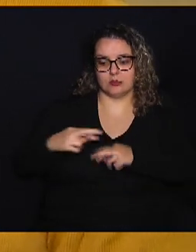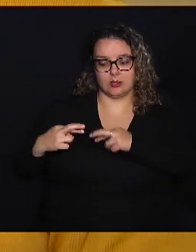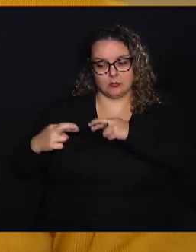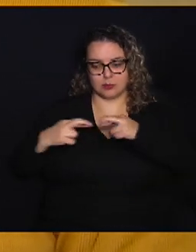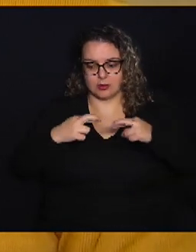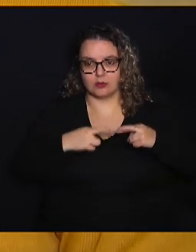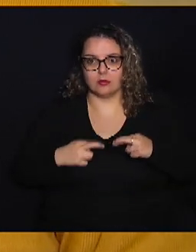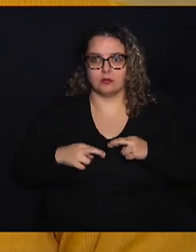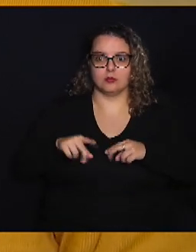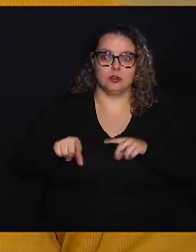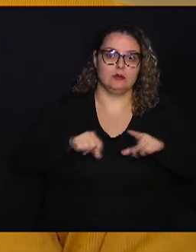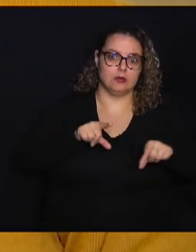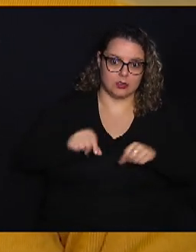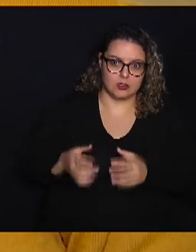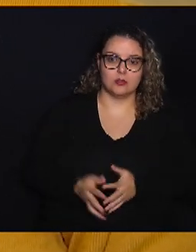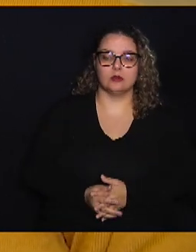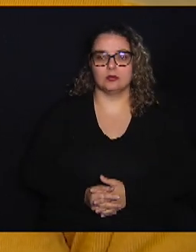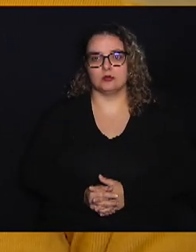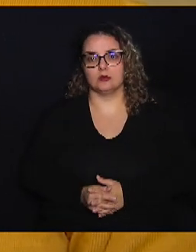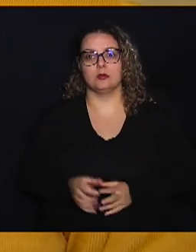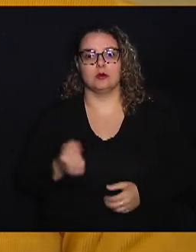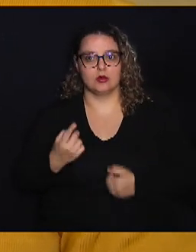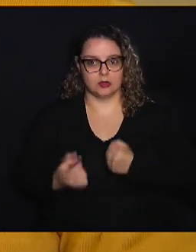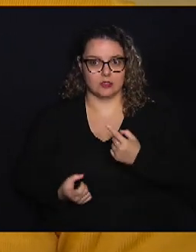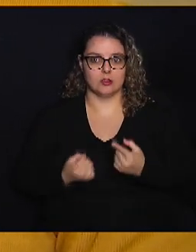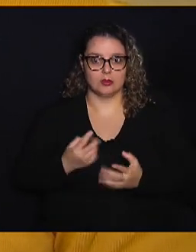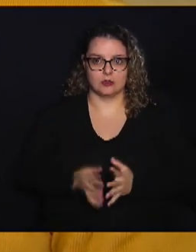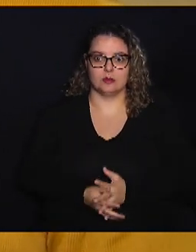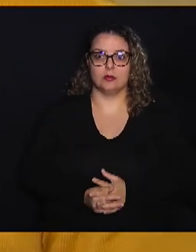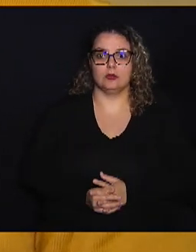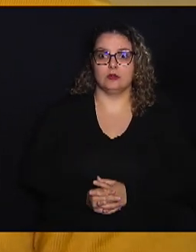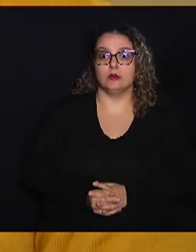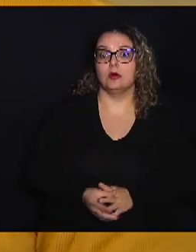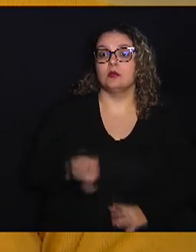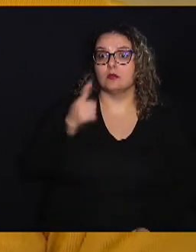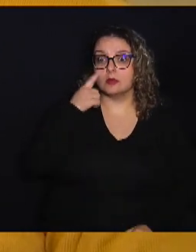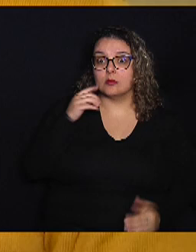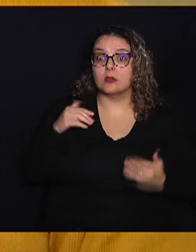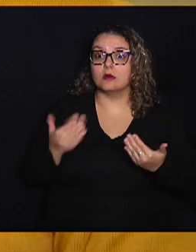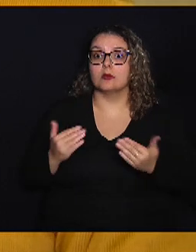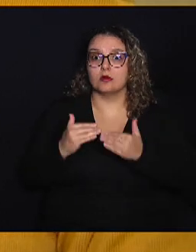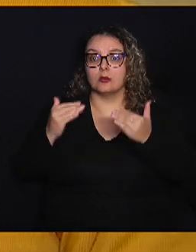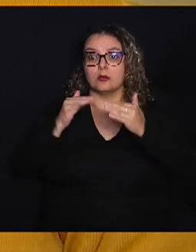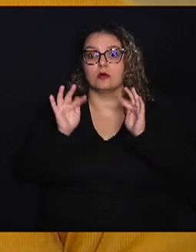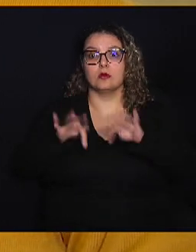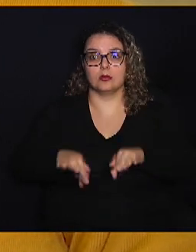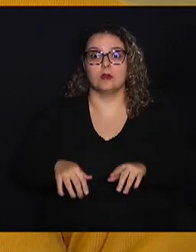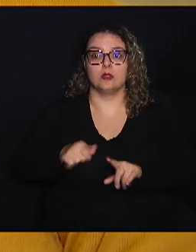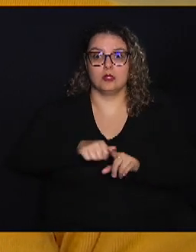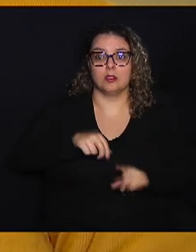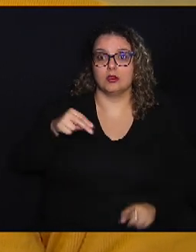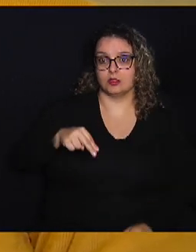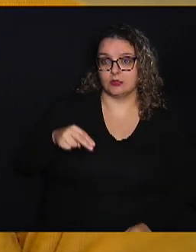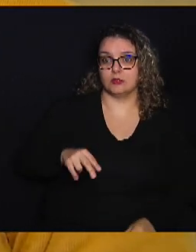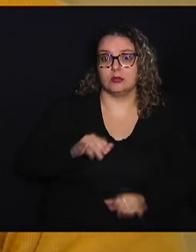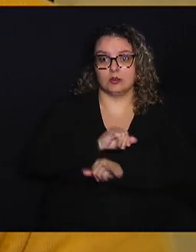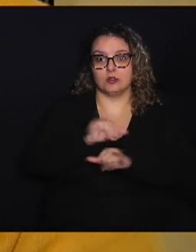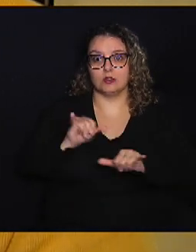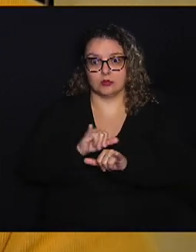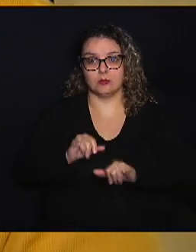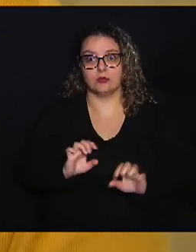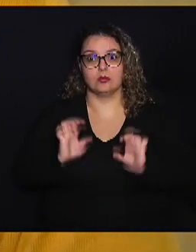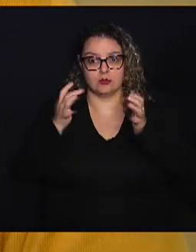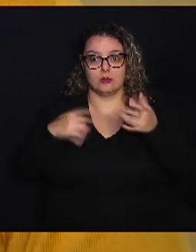por seletividade, vão selecionar alguns casos ainda para ver qual é o nível final. E em novembro vai ter a divulgação, um evento oficial